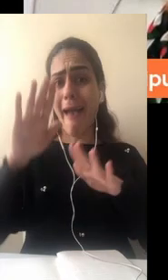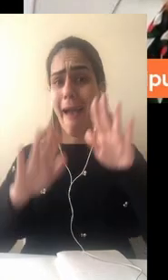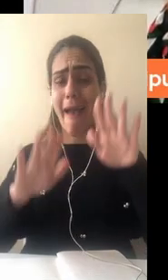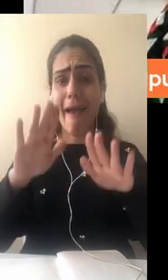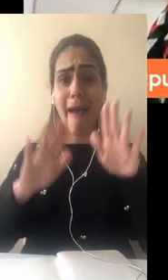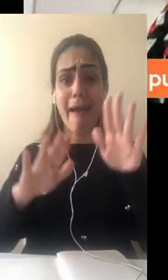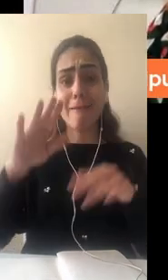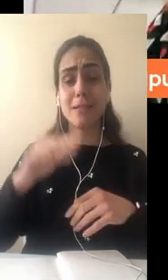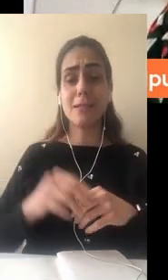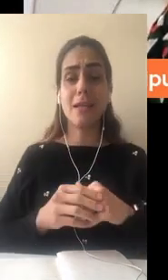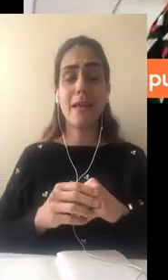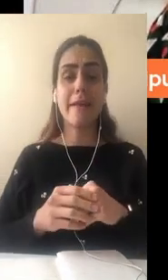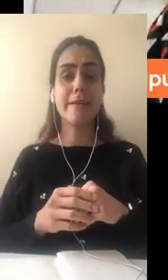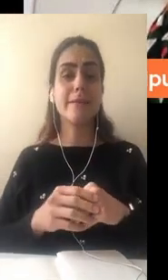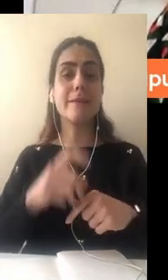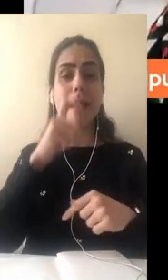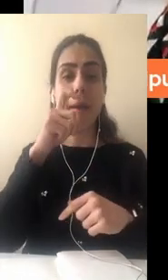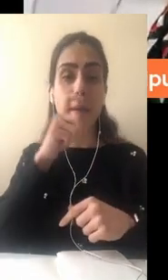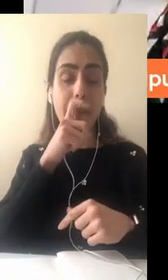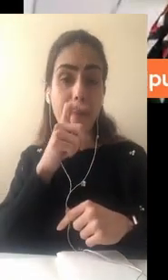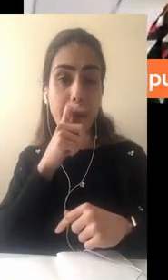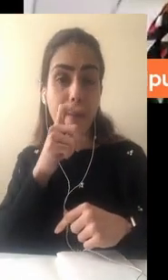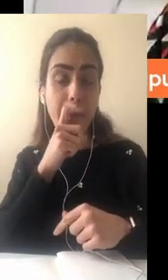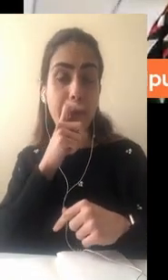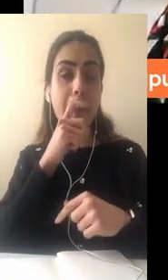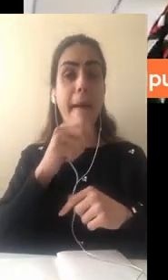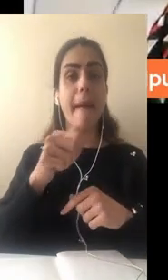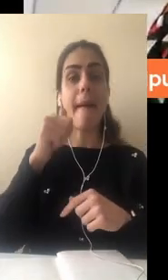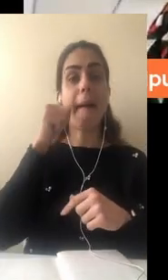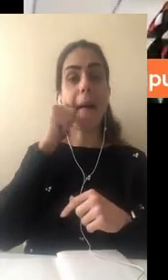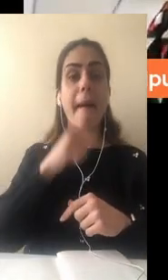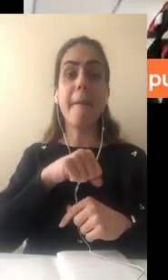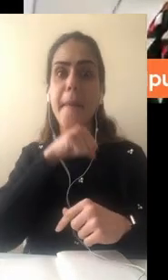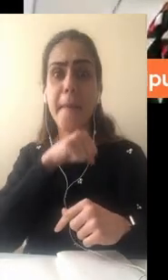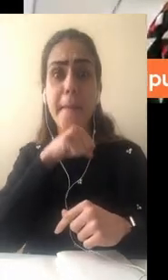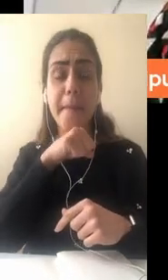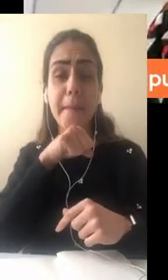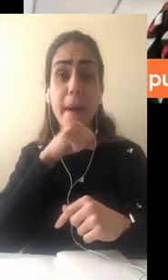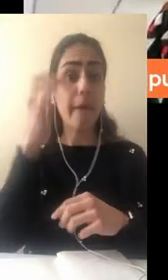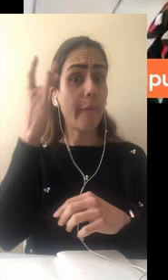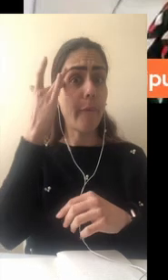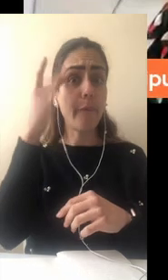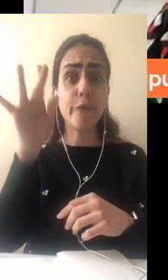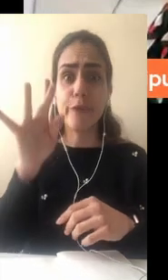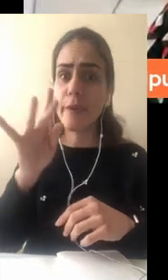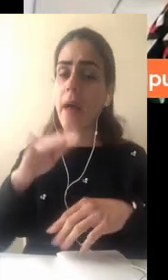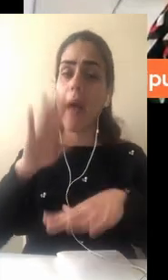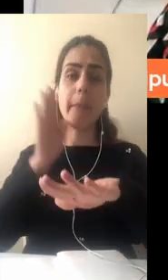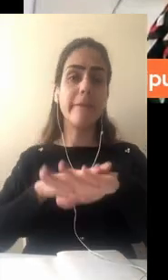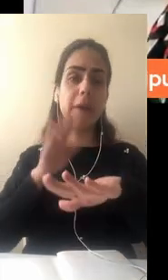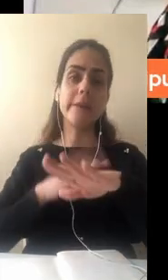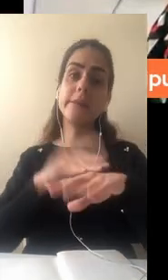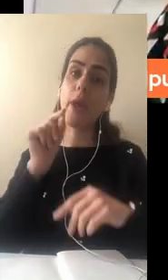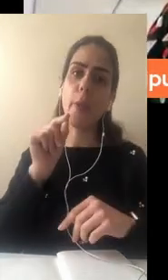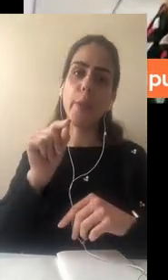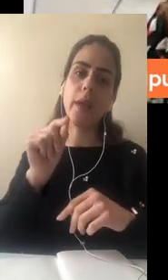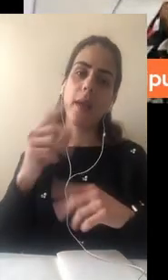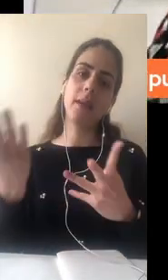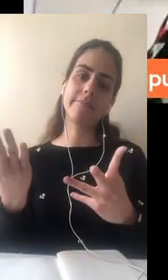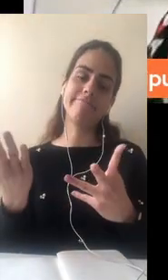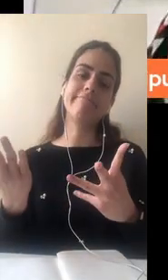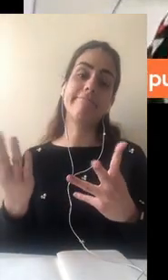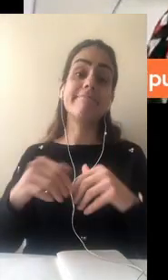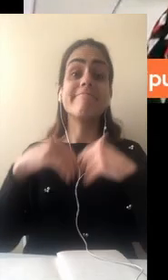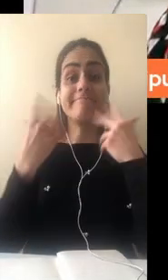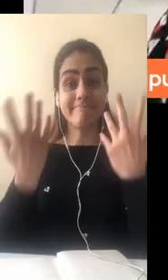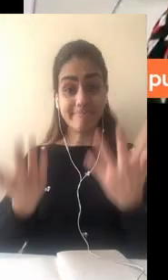muitas vezes, Cássia, não sabem como agir, o que fazer, se trancam a porta, se sai de casa